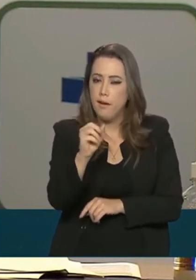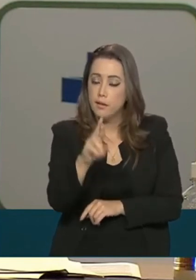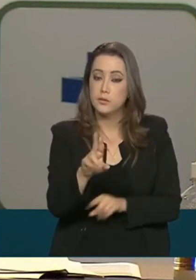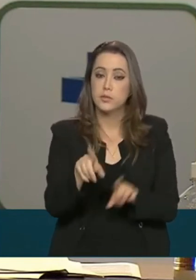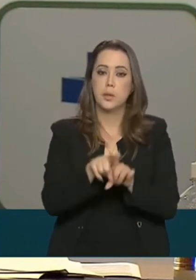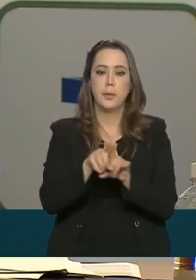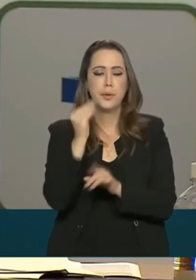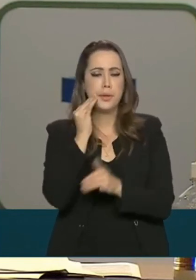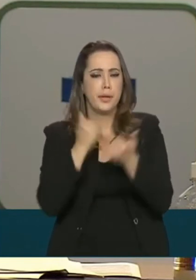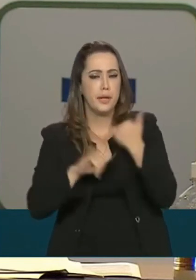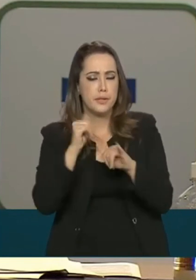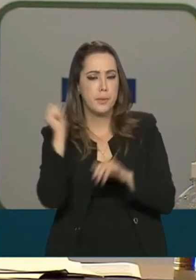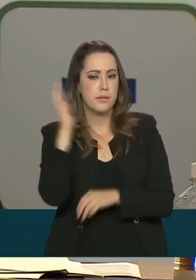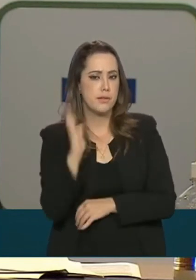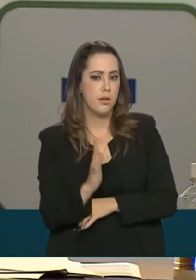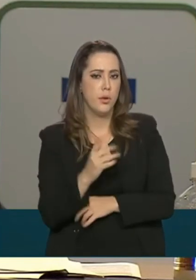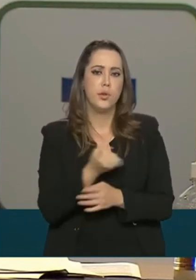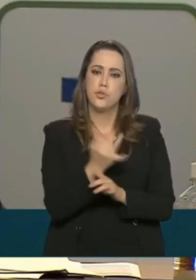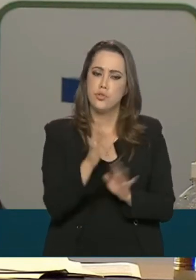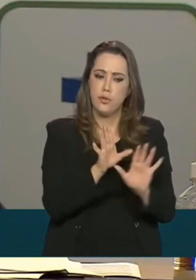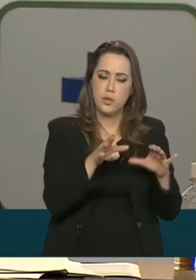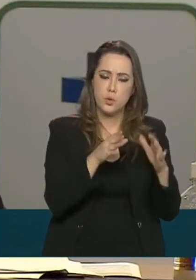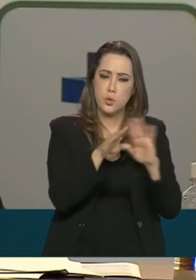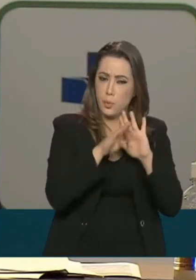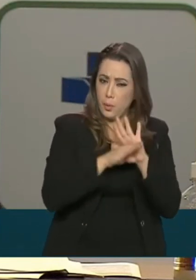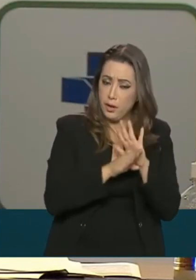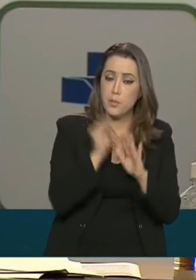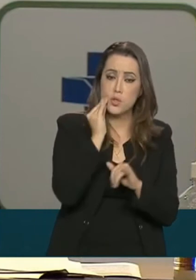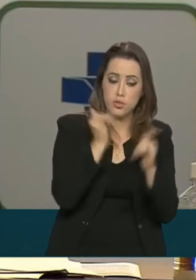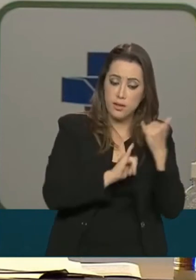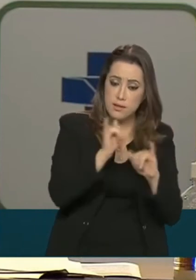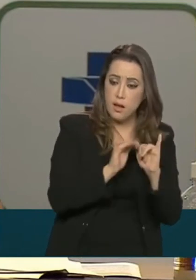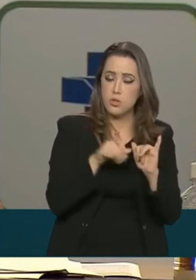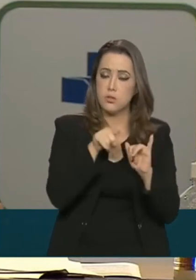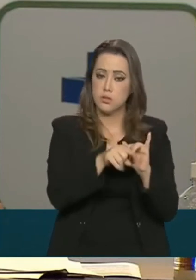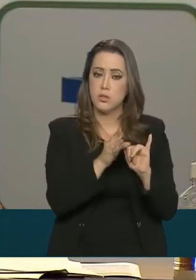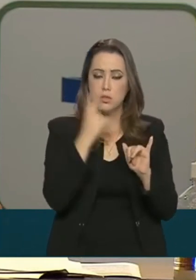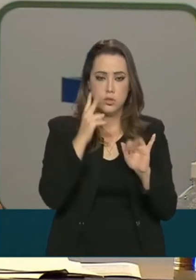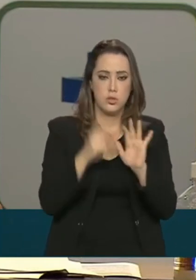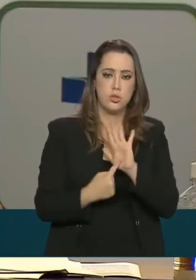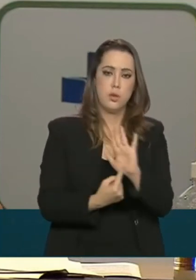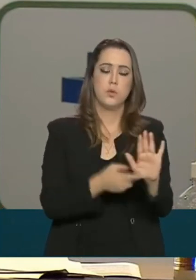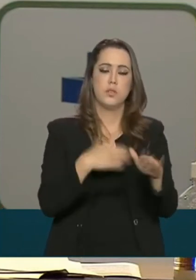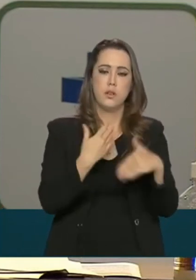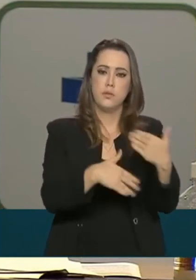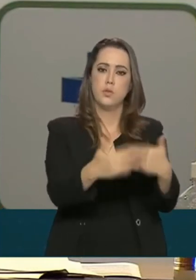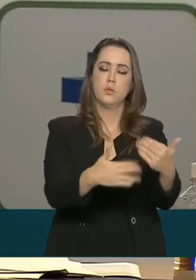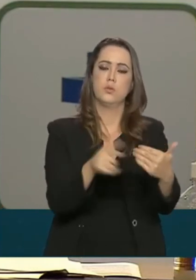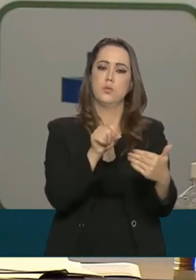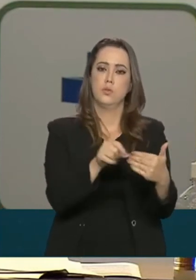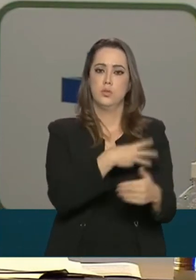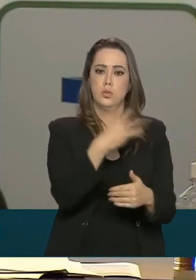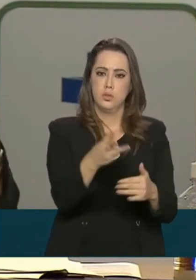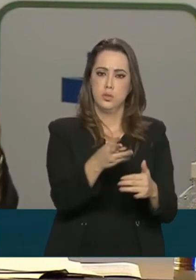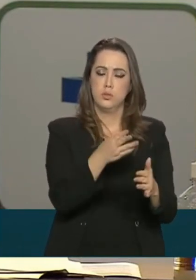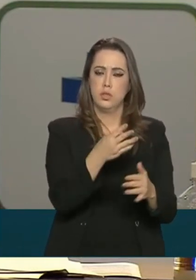Brasil, que é por teste sorológico. E nós queremos mostrar aí a evolução dos testes sorológicos nas 3,